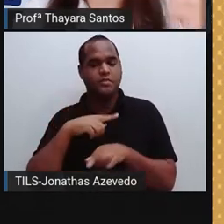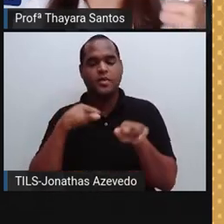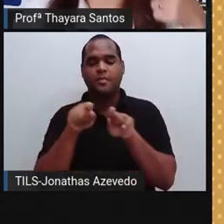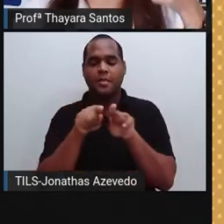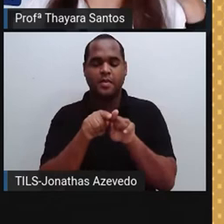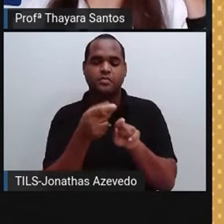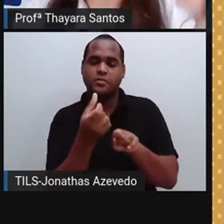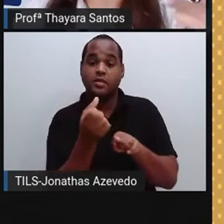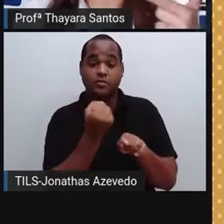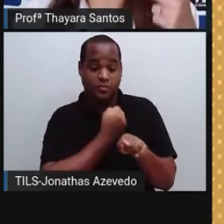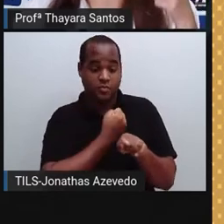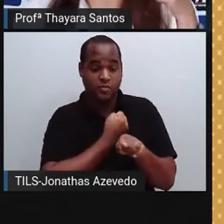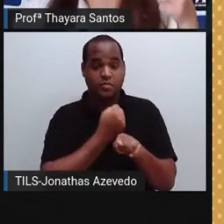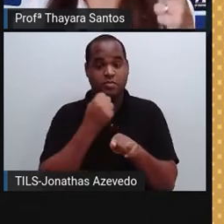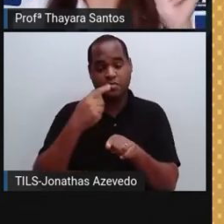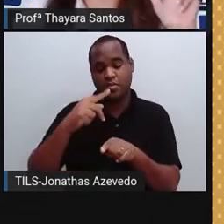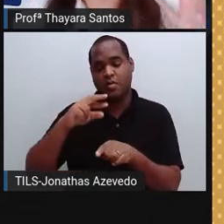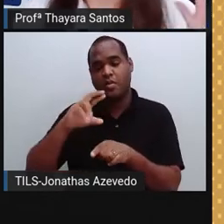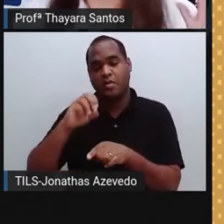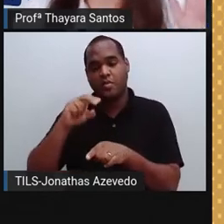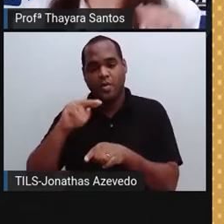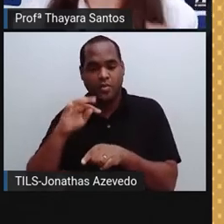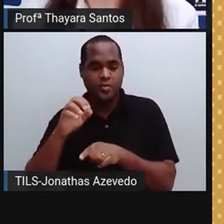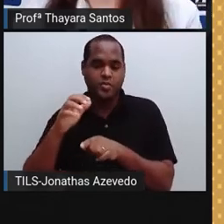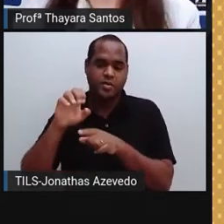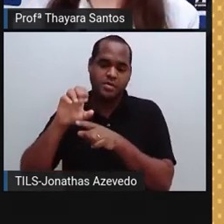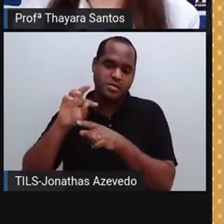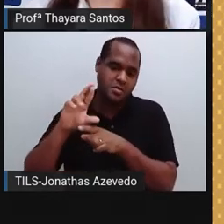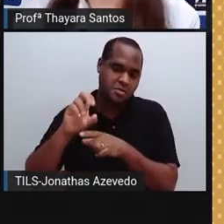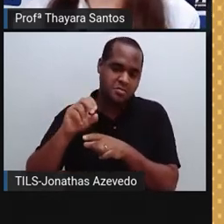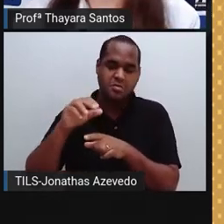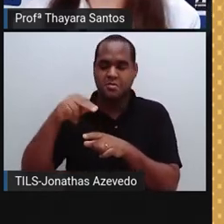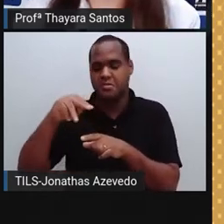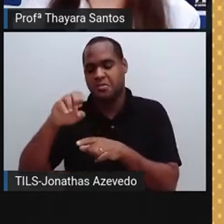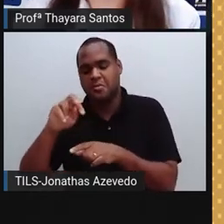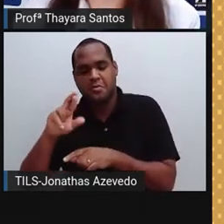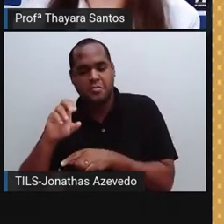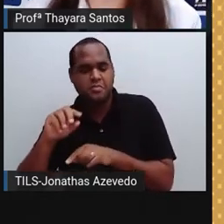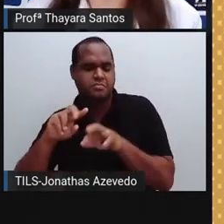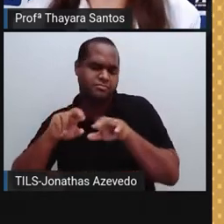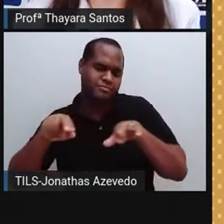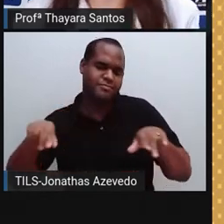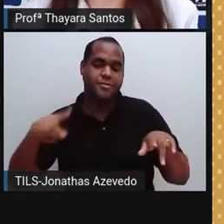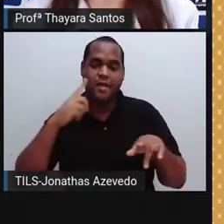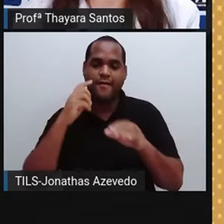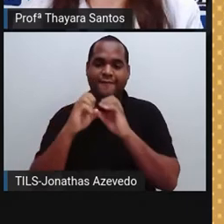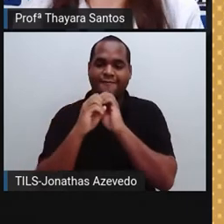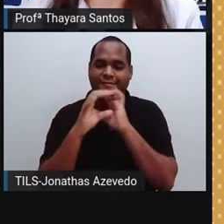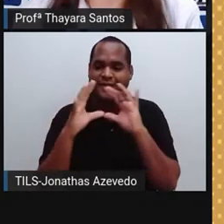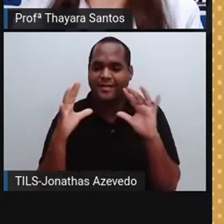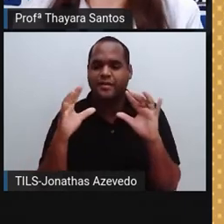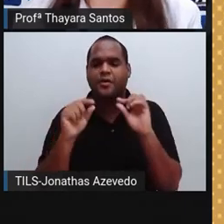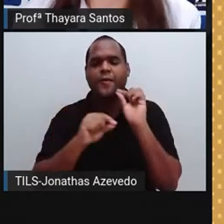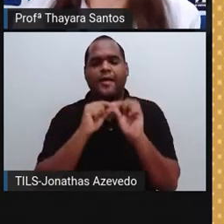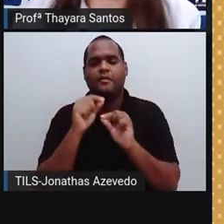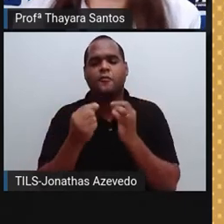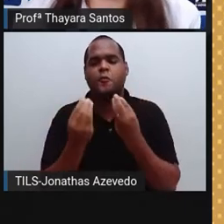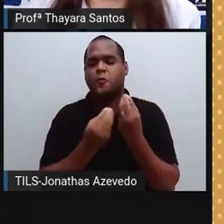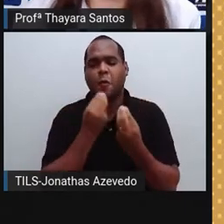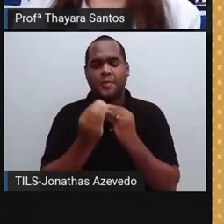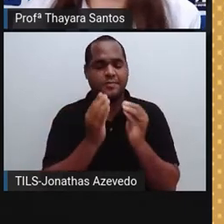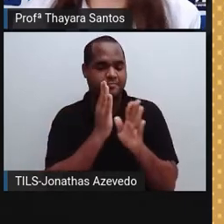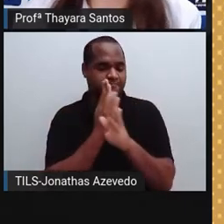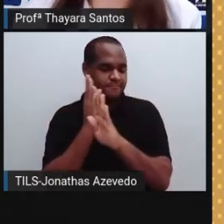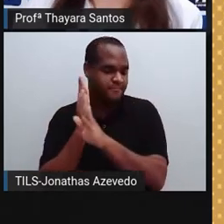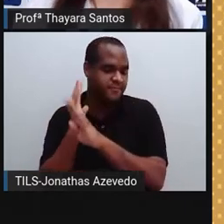número atômico, o número de elétrons e o número de prótons é igual. Agora falta a gente descobrir o número de nêutrons. E como é que a gente acha esse número